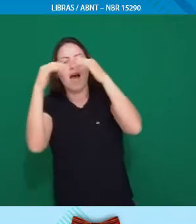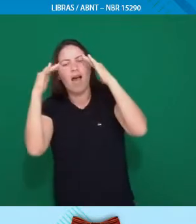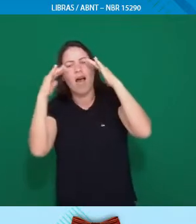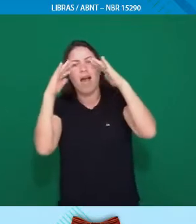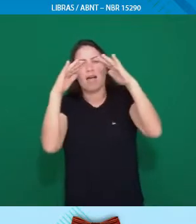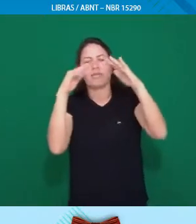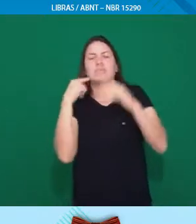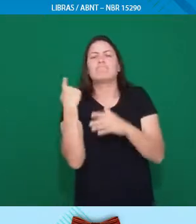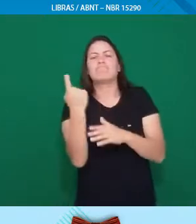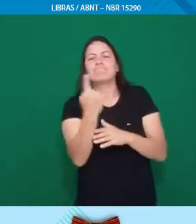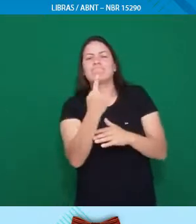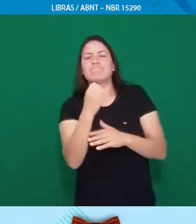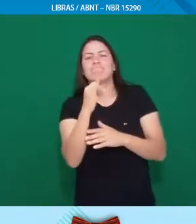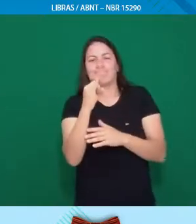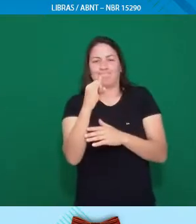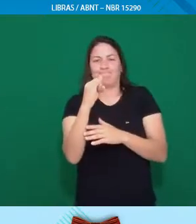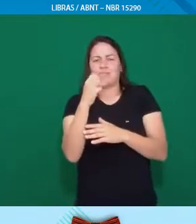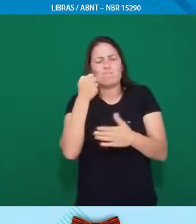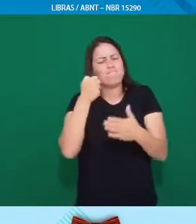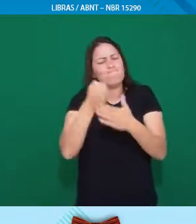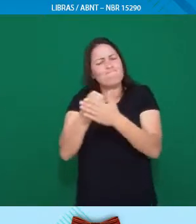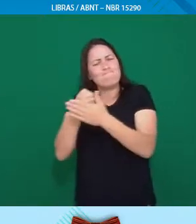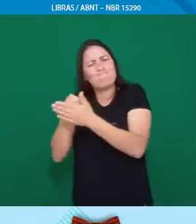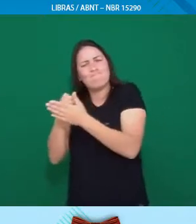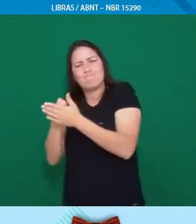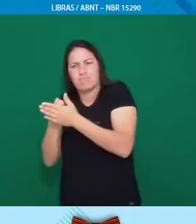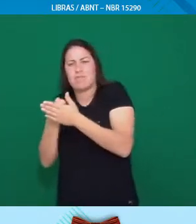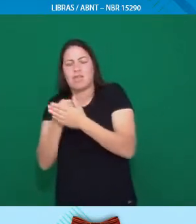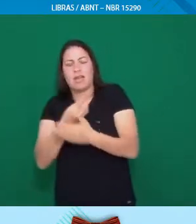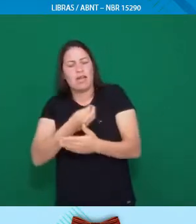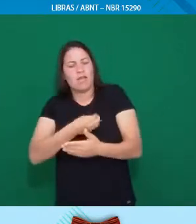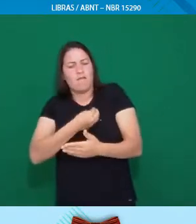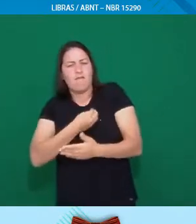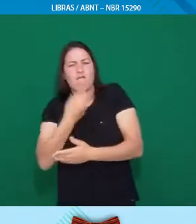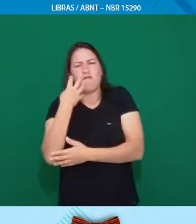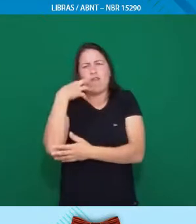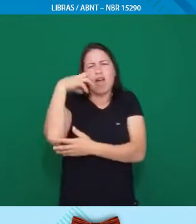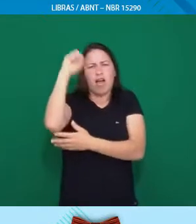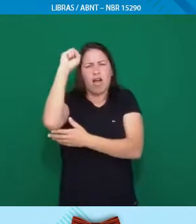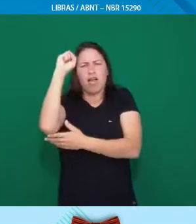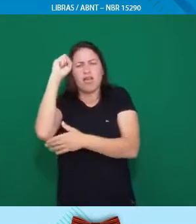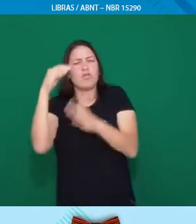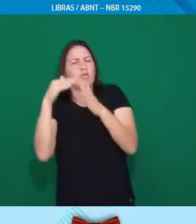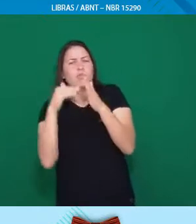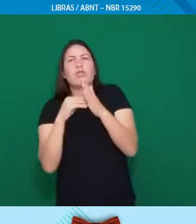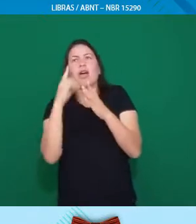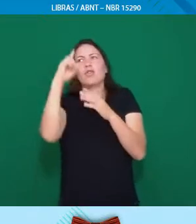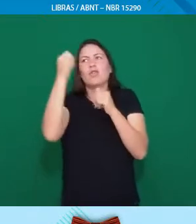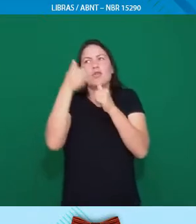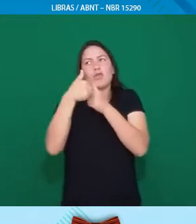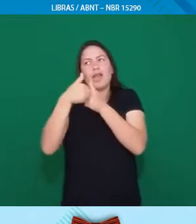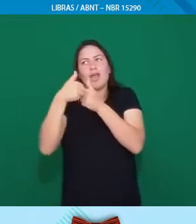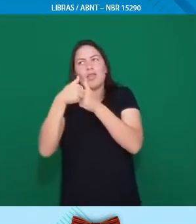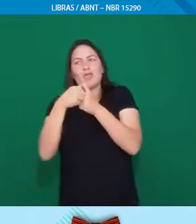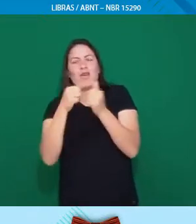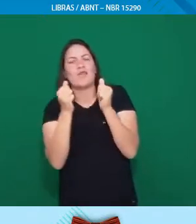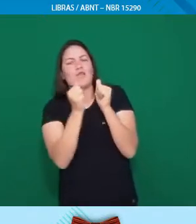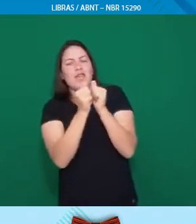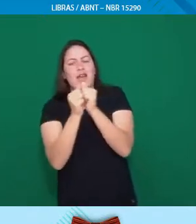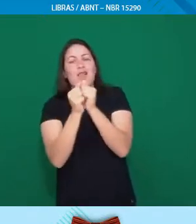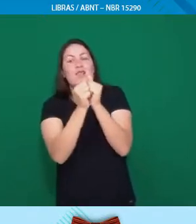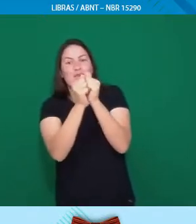ajudar se você lutar a Vitória Vem Deus está do teu lado